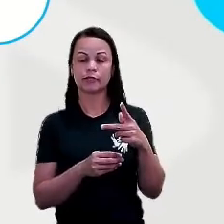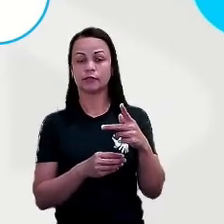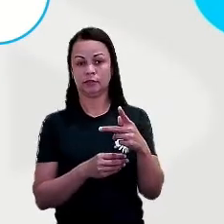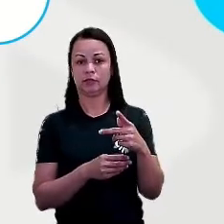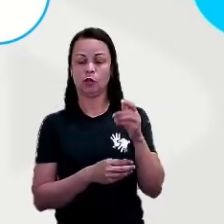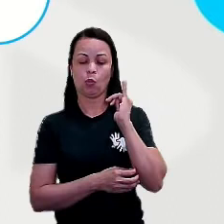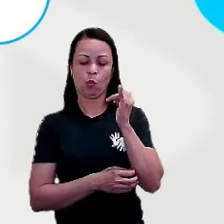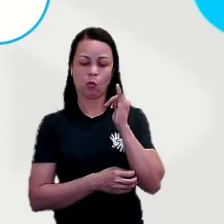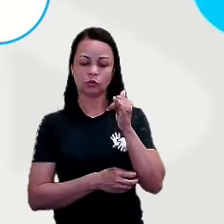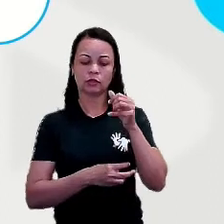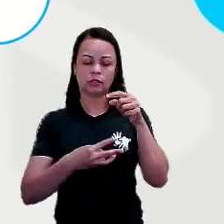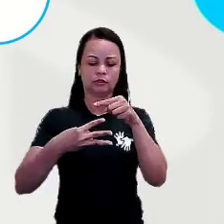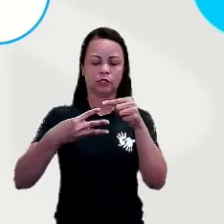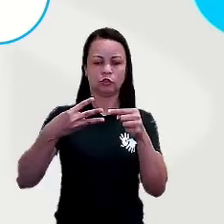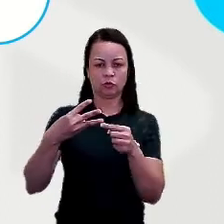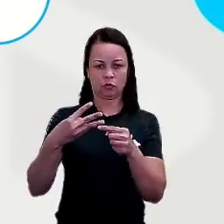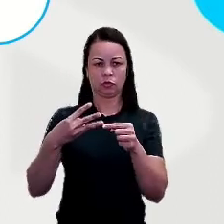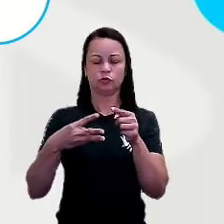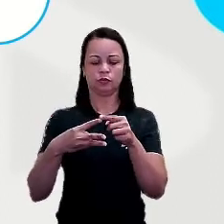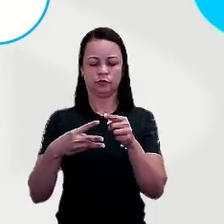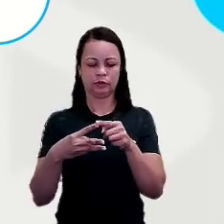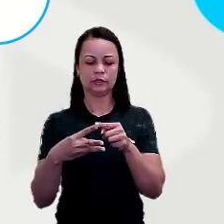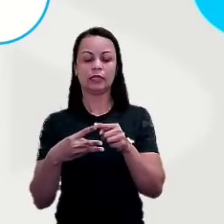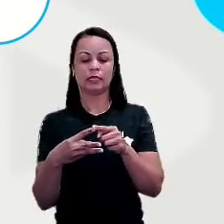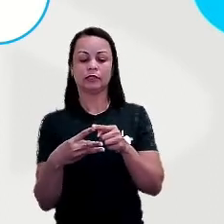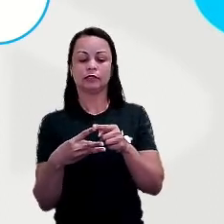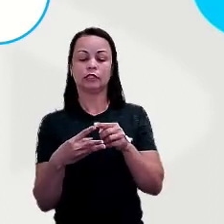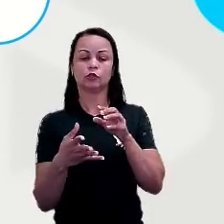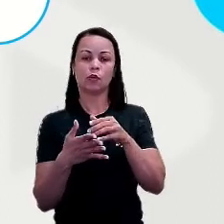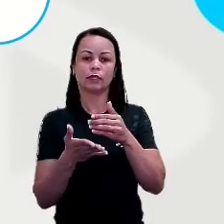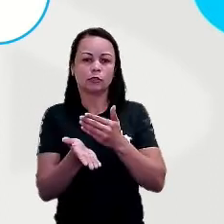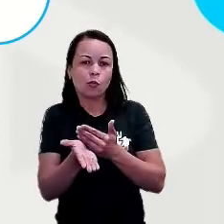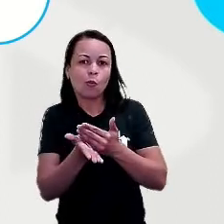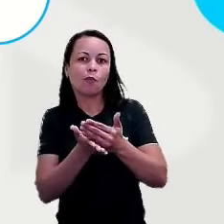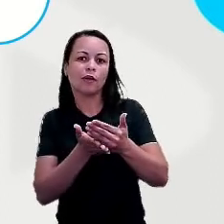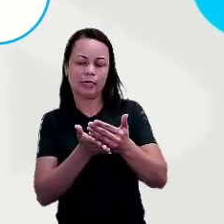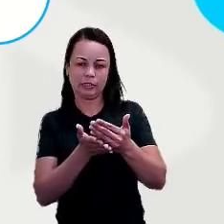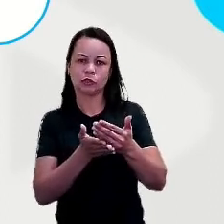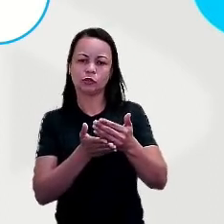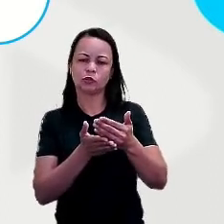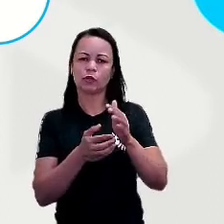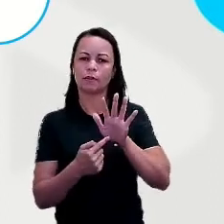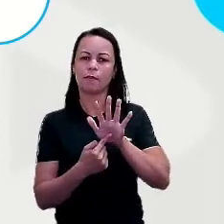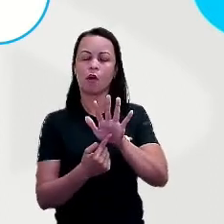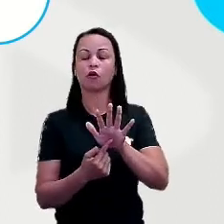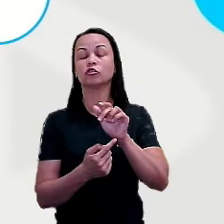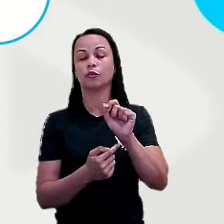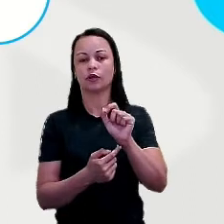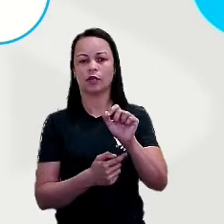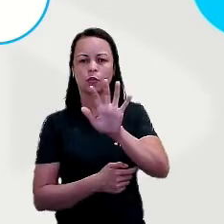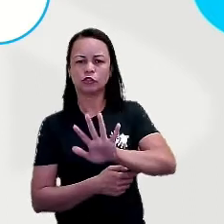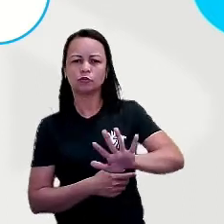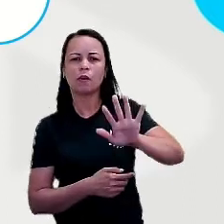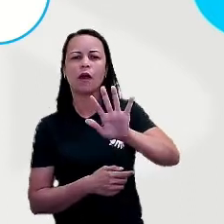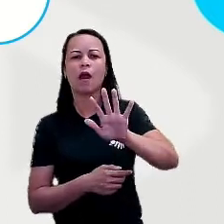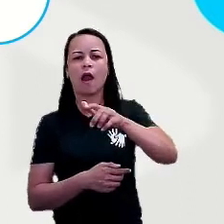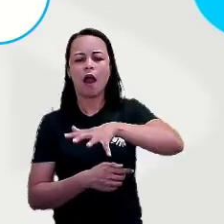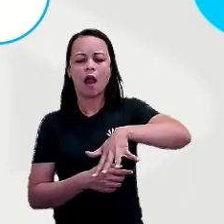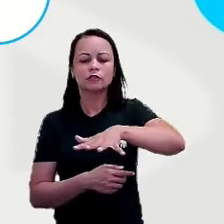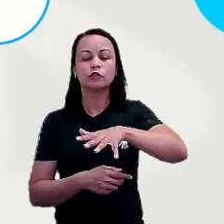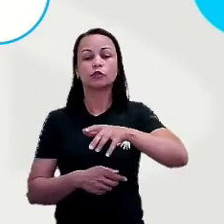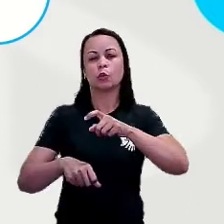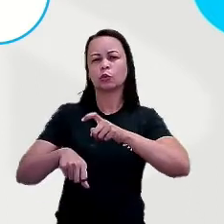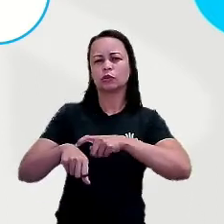traz 3 pontos. A situação inicial, que apresenta o espaço, o tempo e